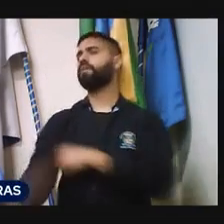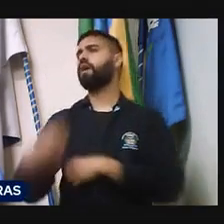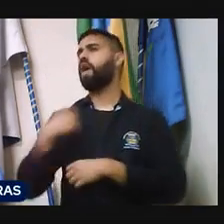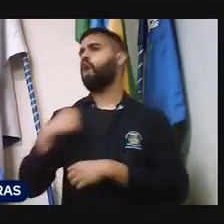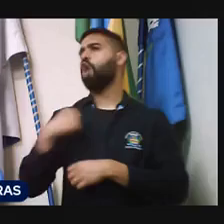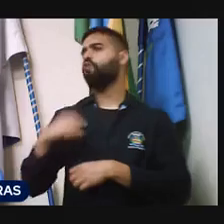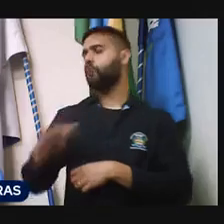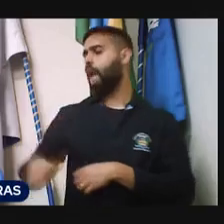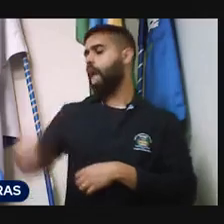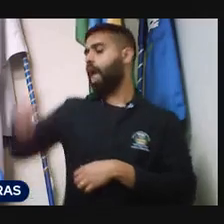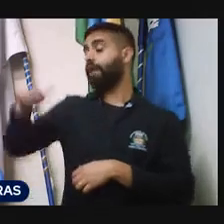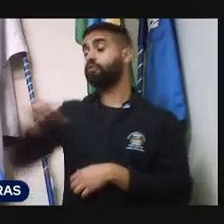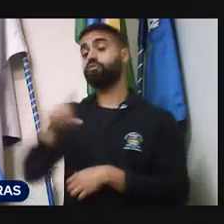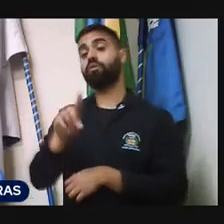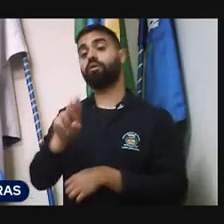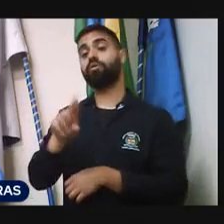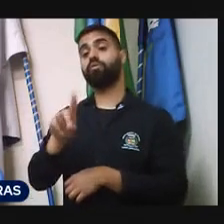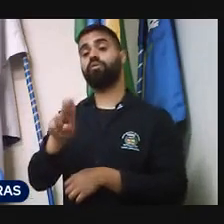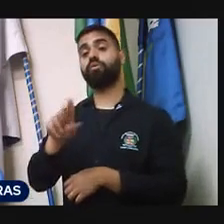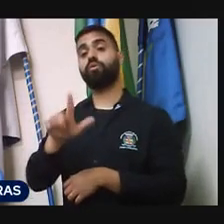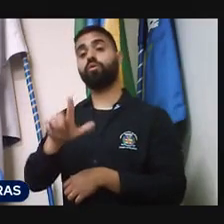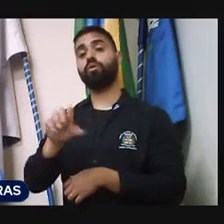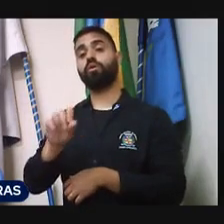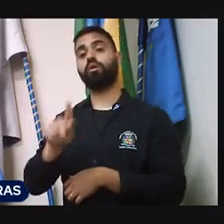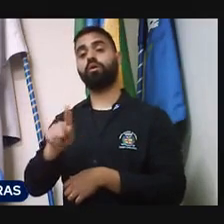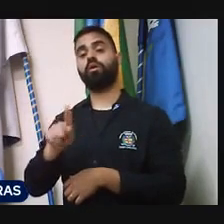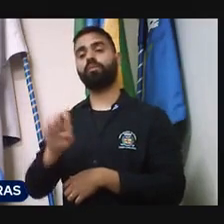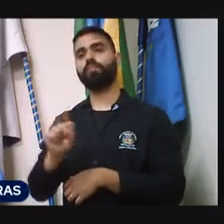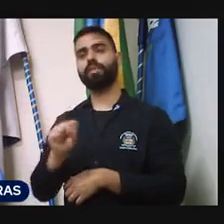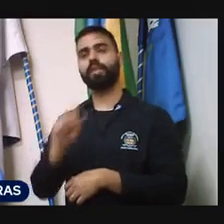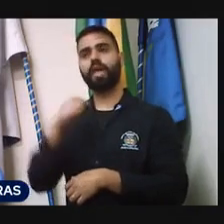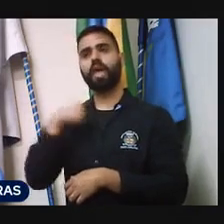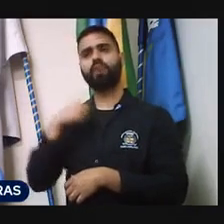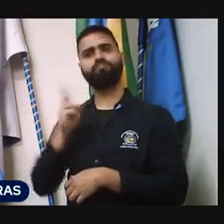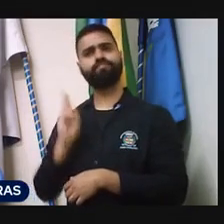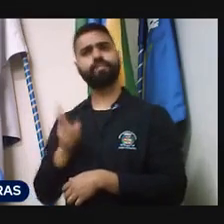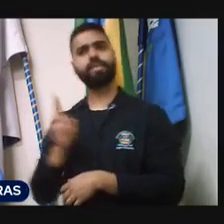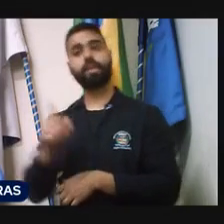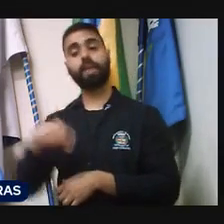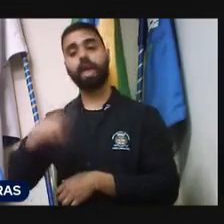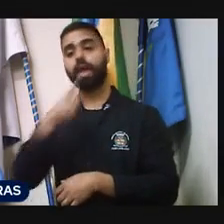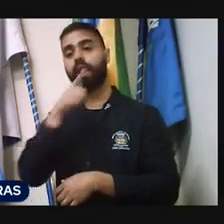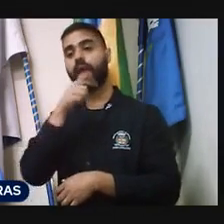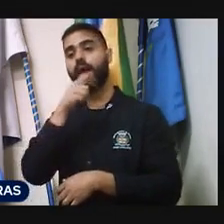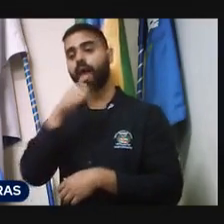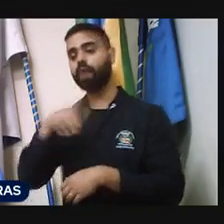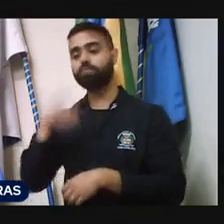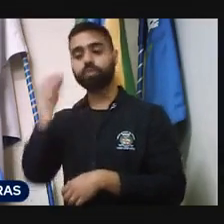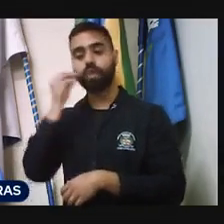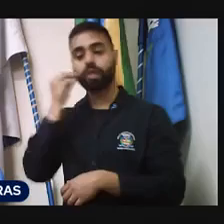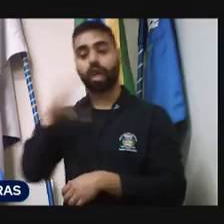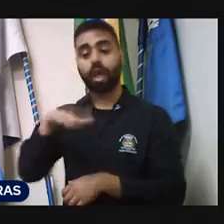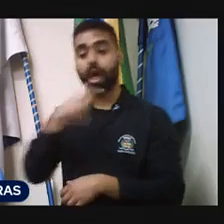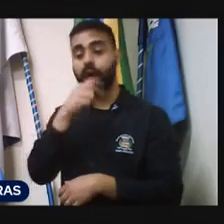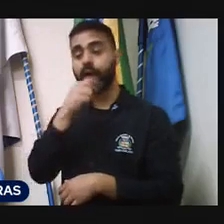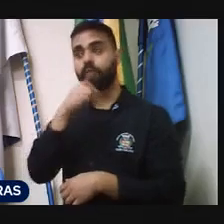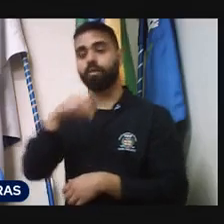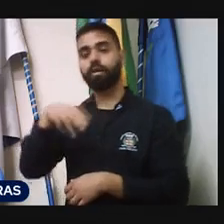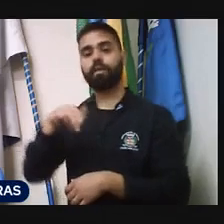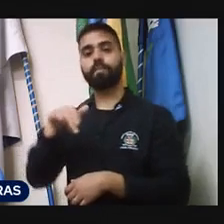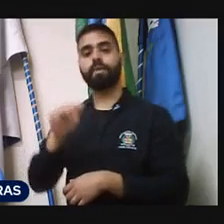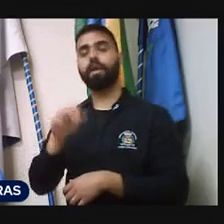lápis na parte alta e foi criado tem que buscar água na mina quase outra semana tinha que descer para mim não tinha nada lá embaixo perto do